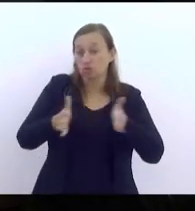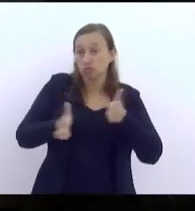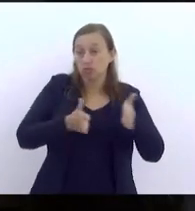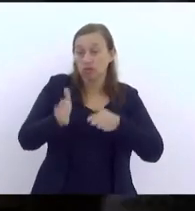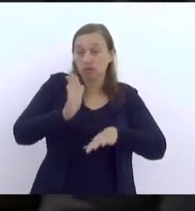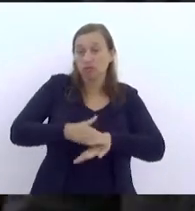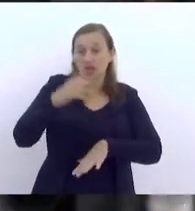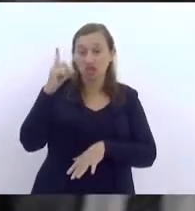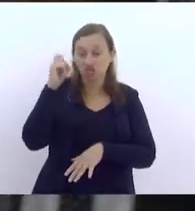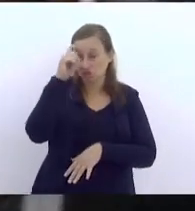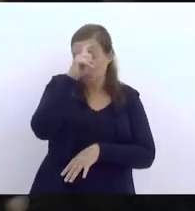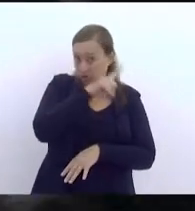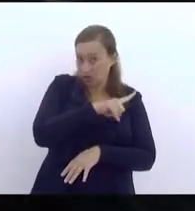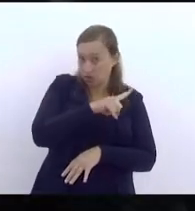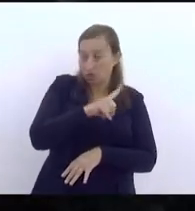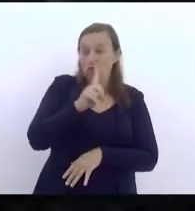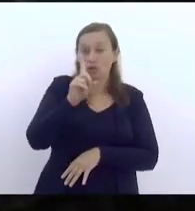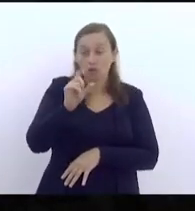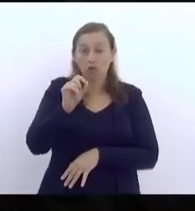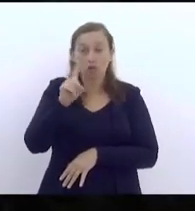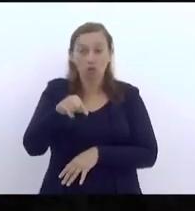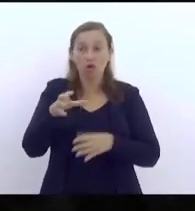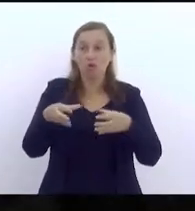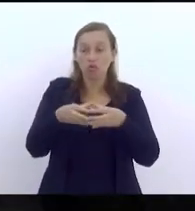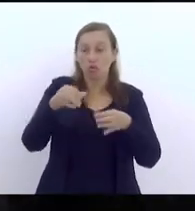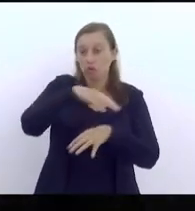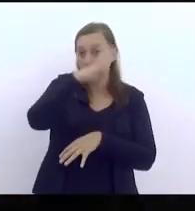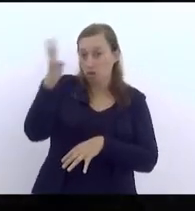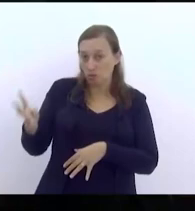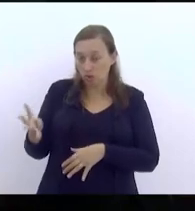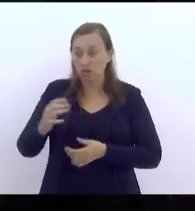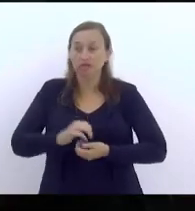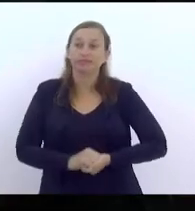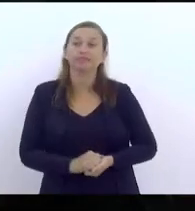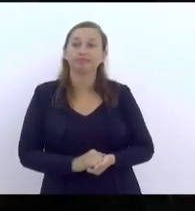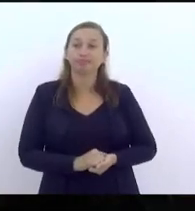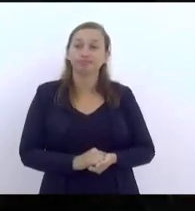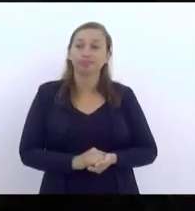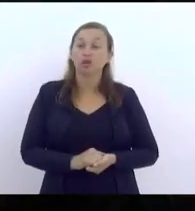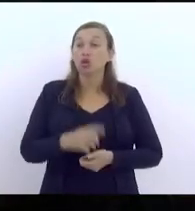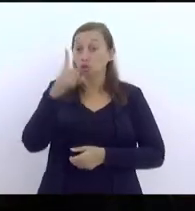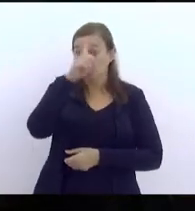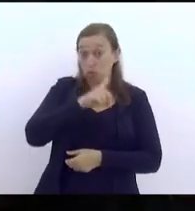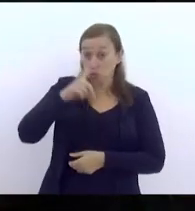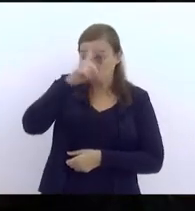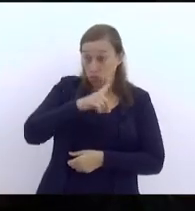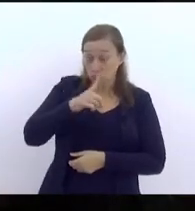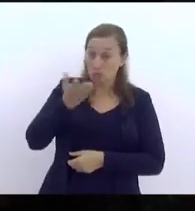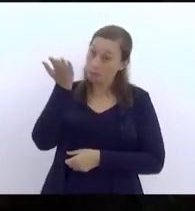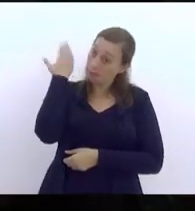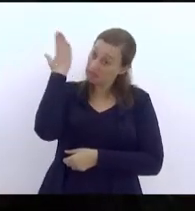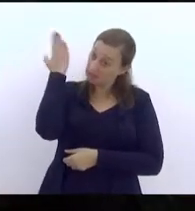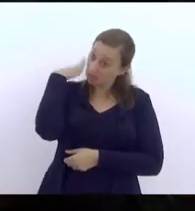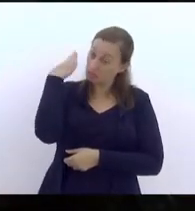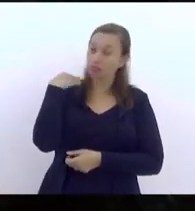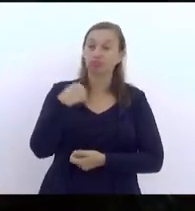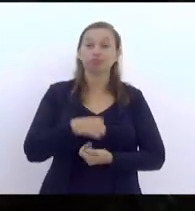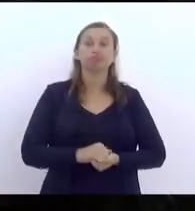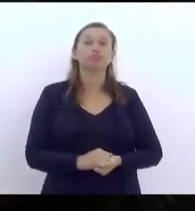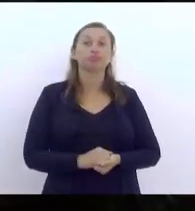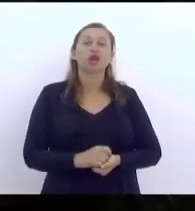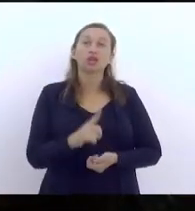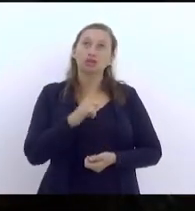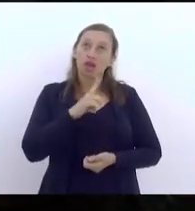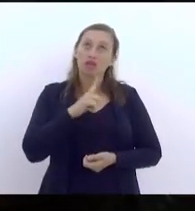mais difíceis, como é o grupo Arco-Íris. Domingo passado,